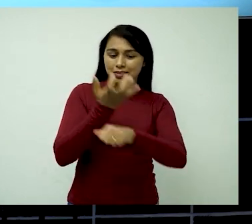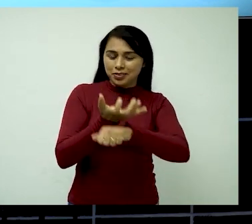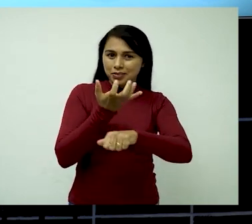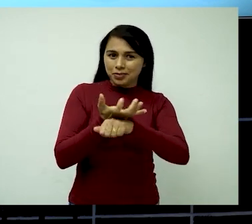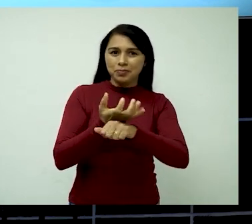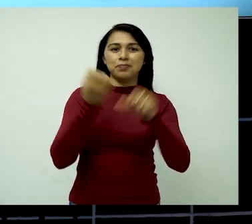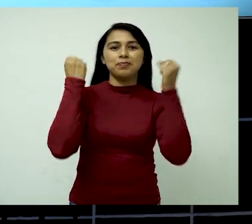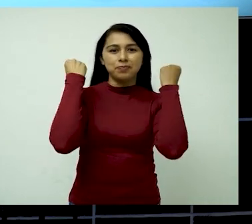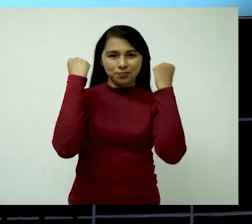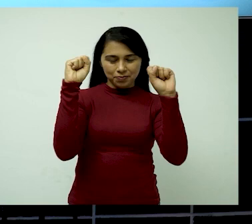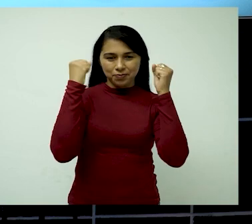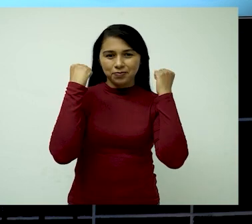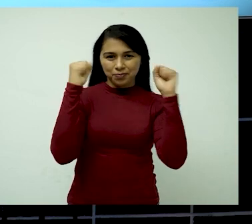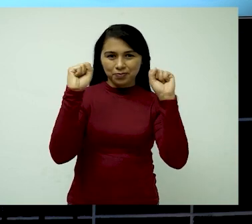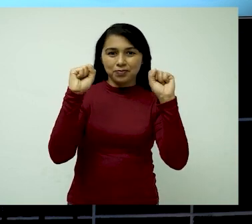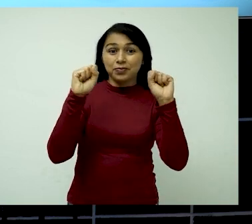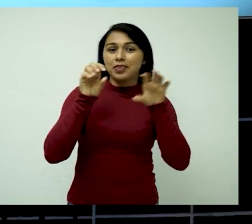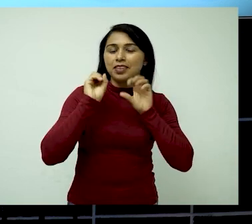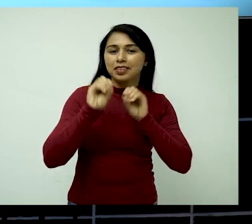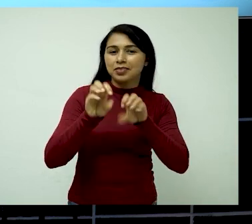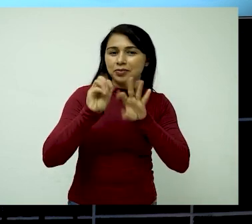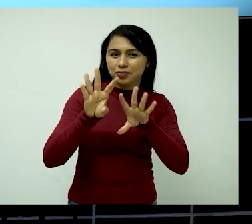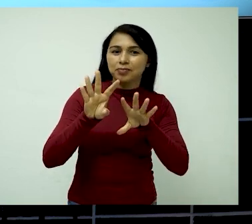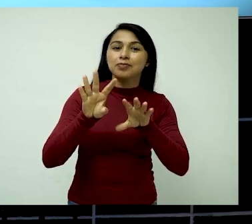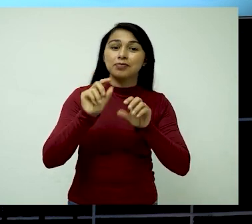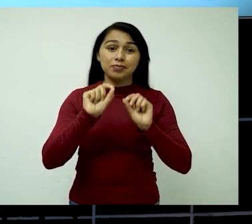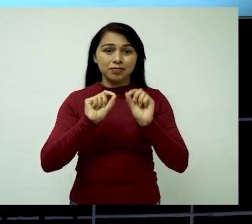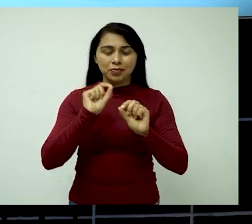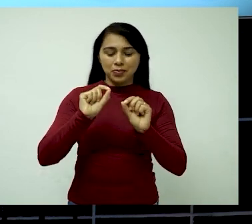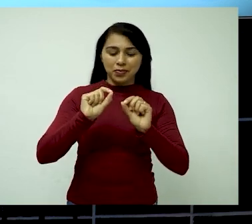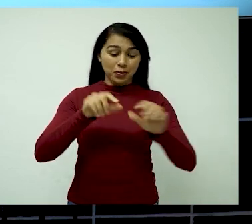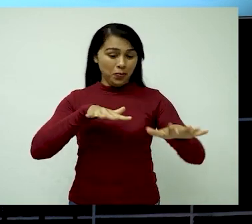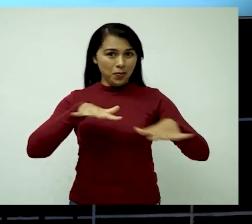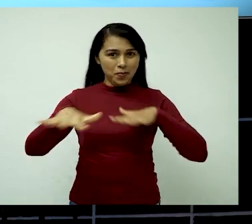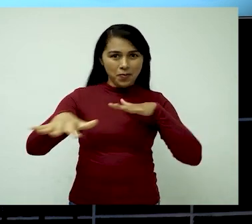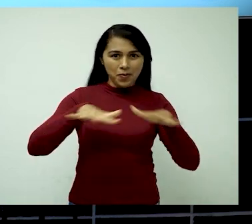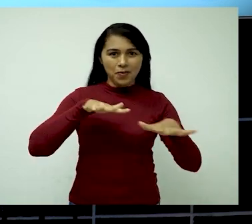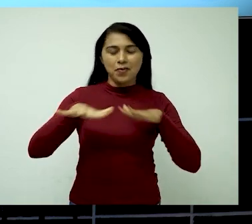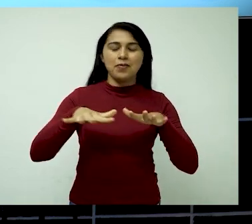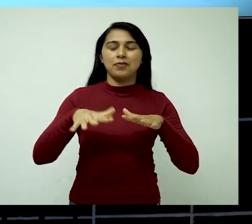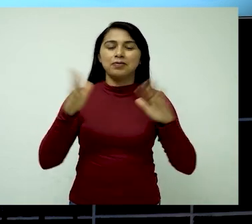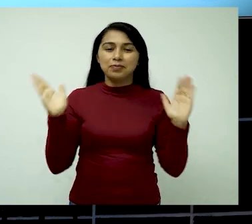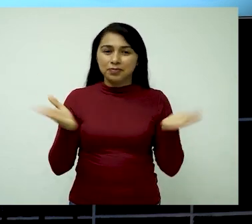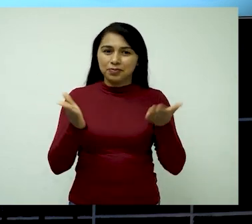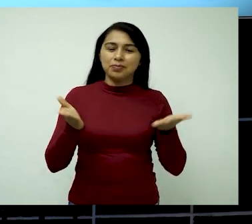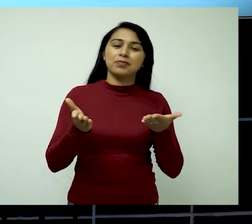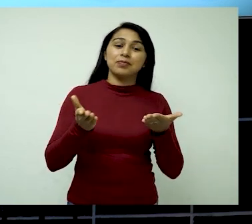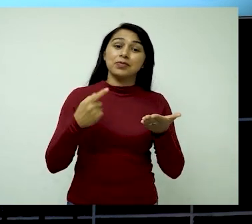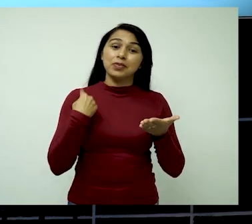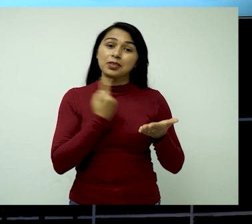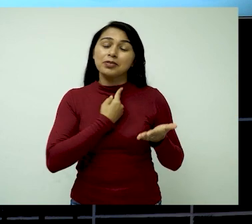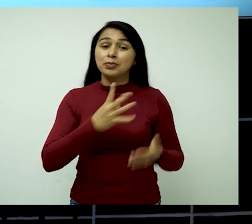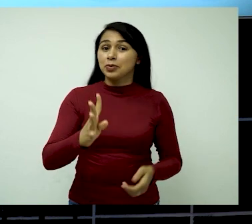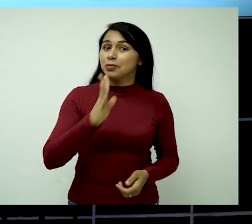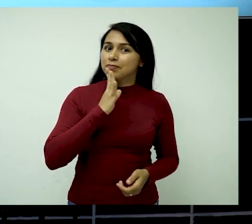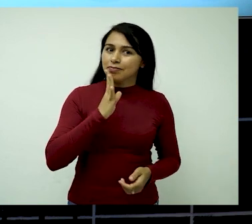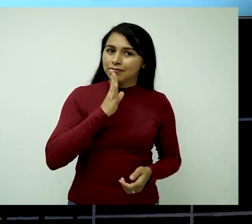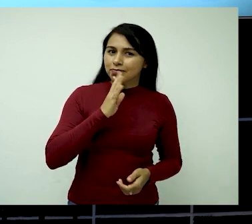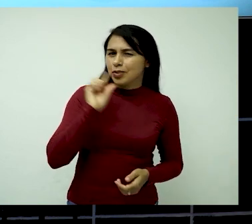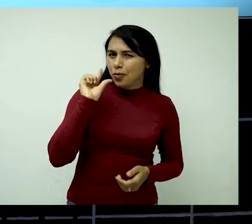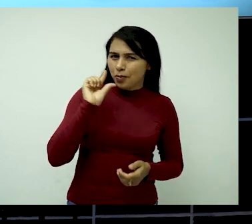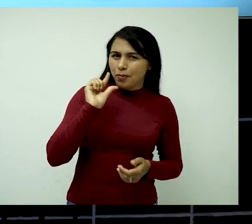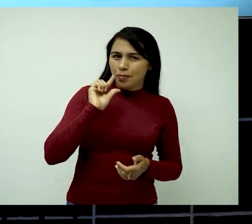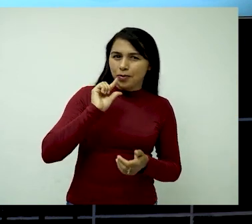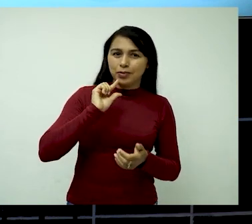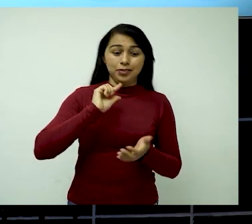essa disciplina que nos ensina através do movimento. E hoje nós vamos conhecer um pouquinho